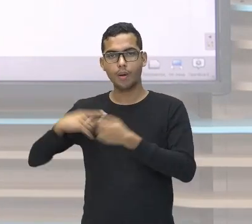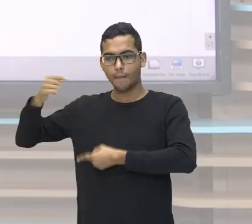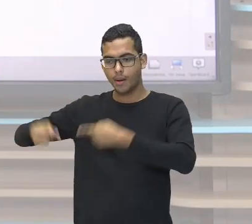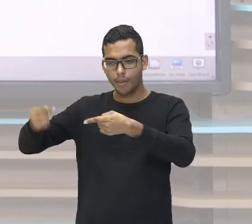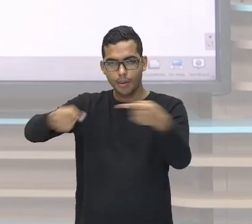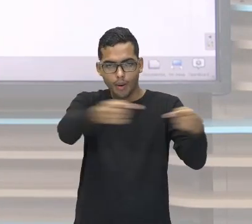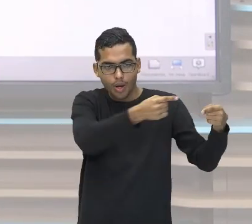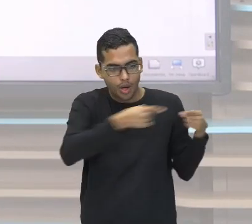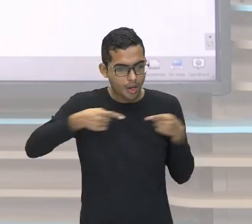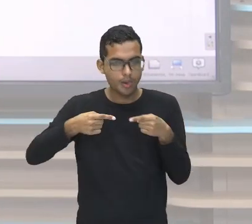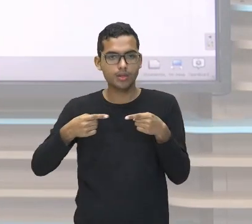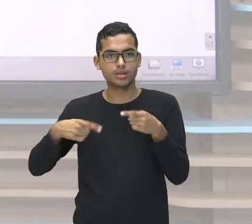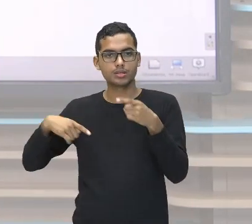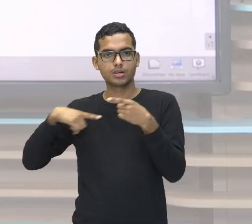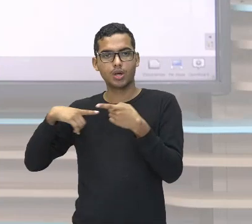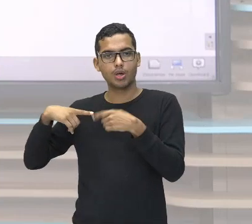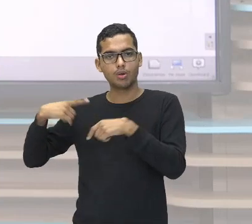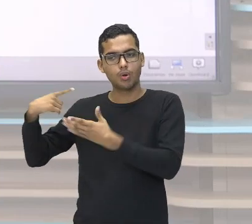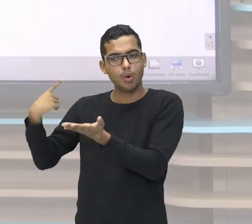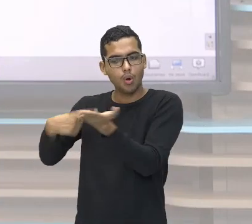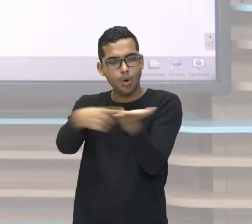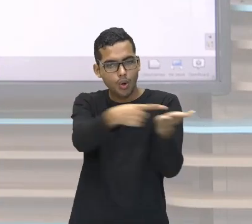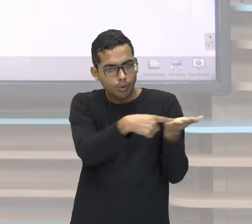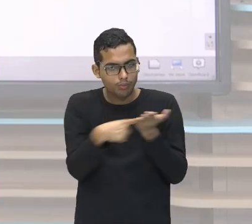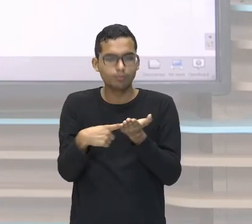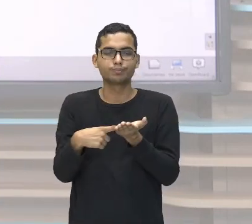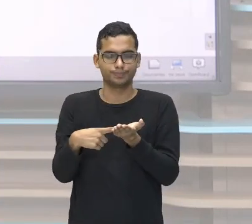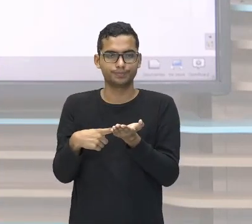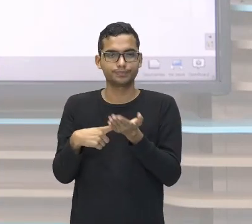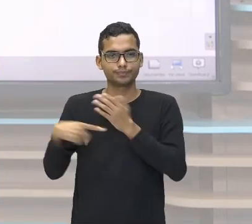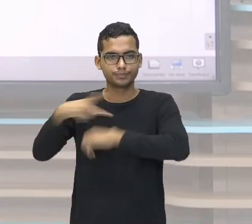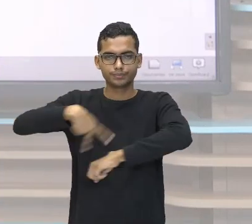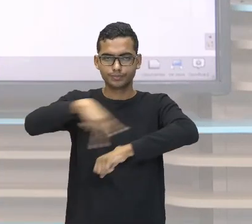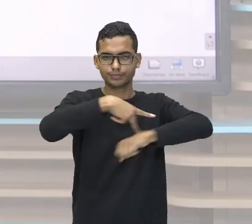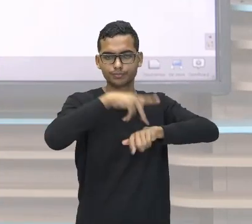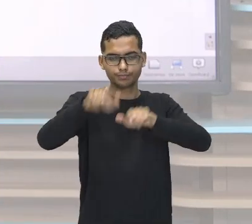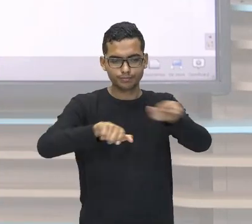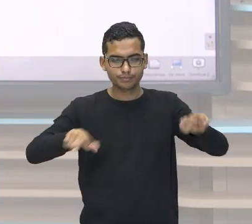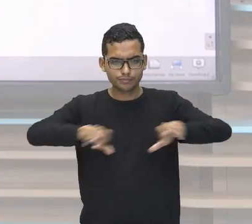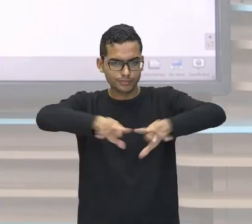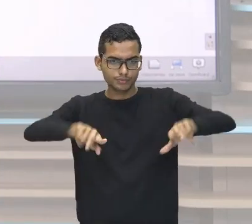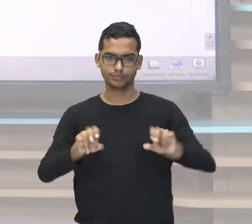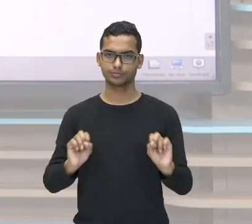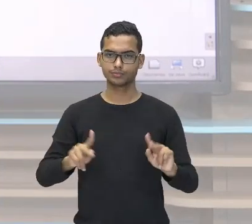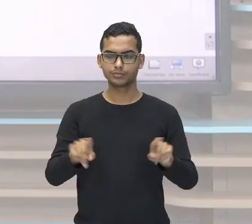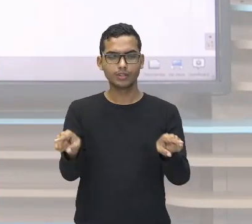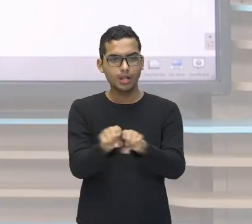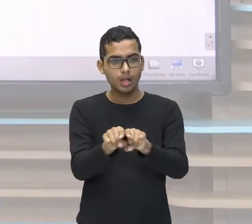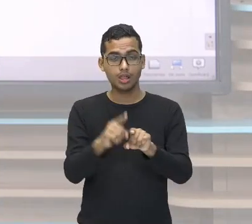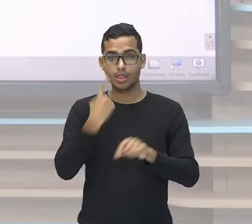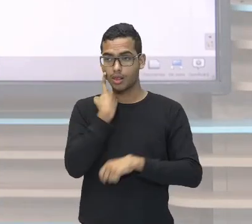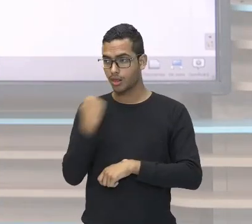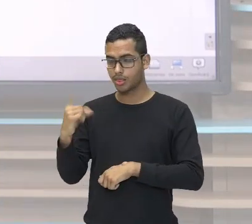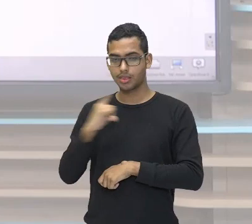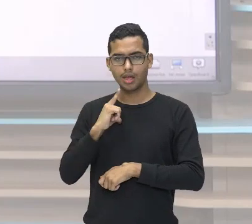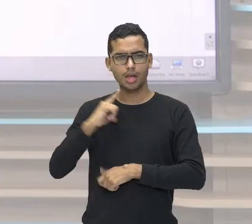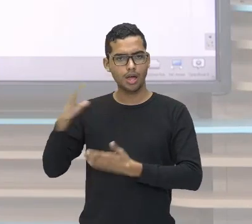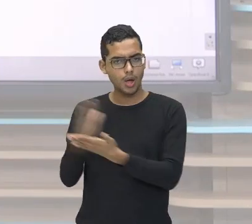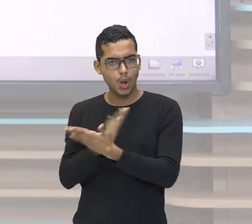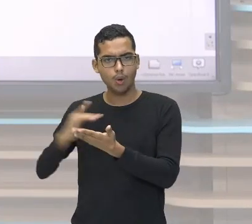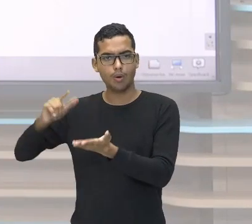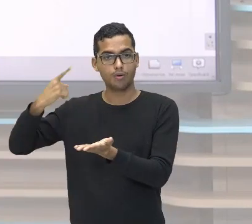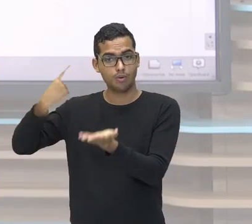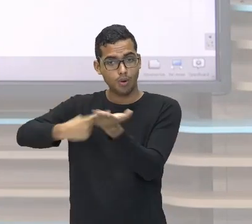políticas sejam conversadas entre membros dos diversos países. Então, nesse caso, existem acertos políticos,